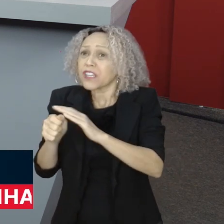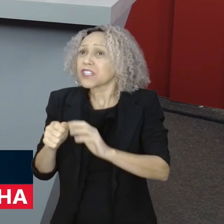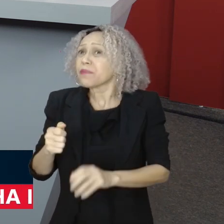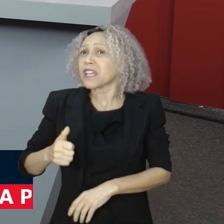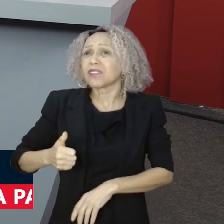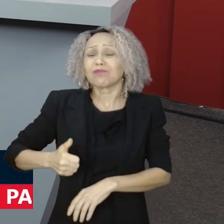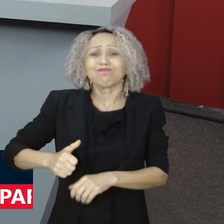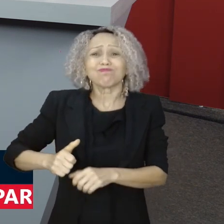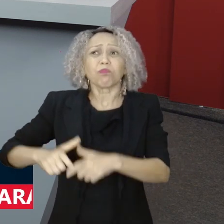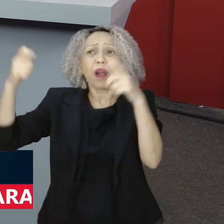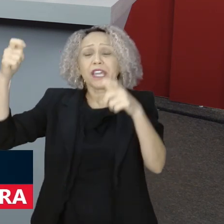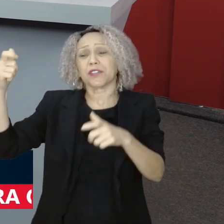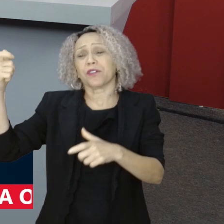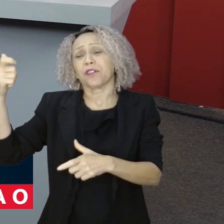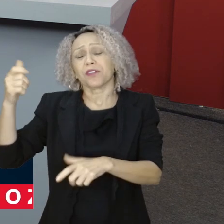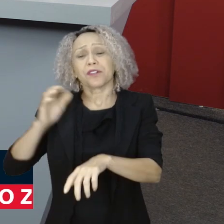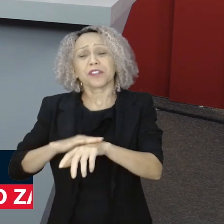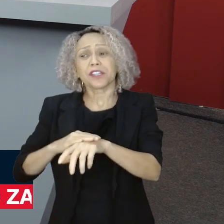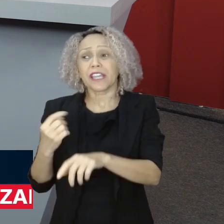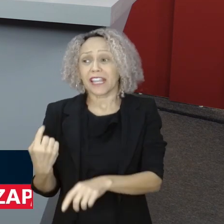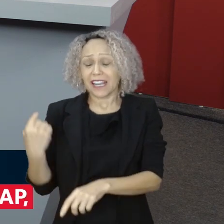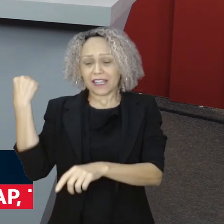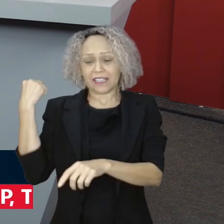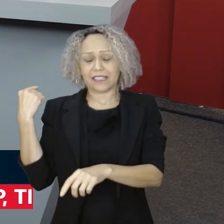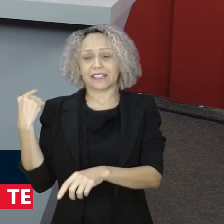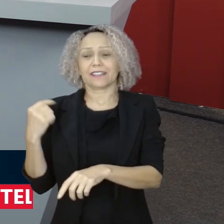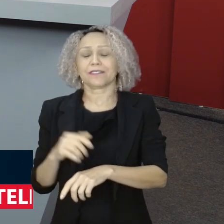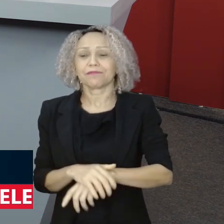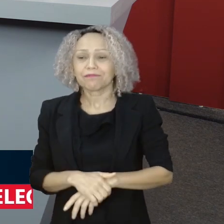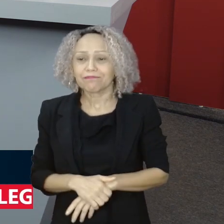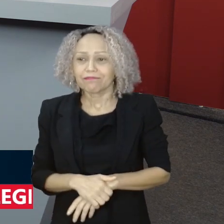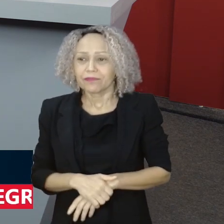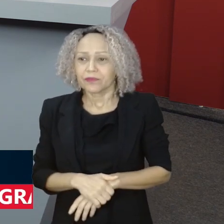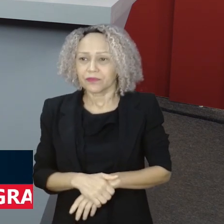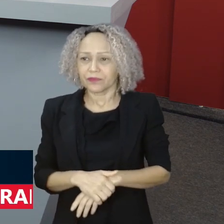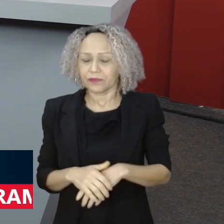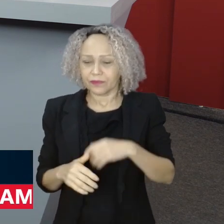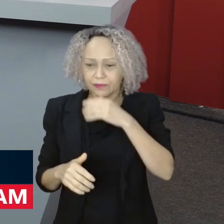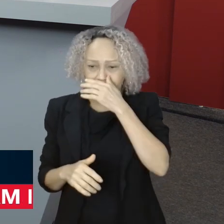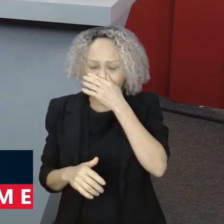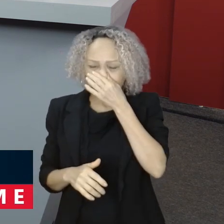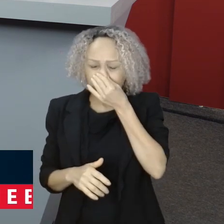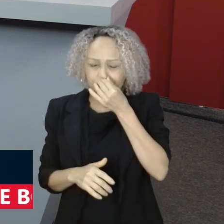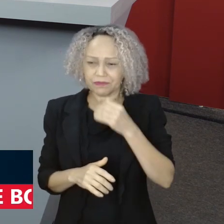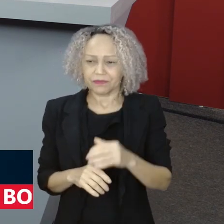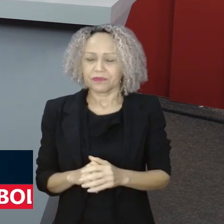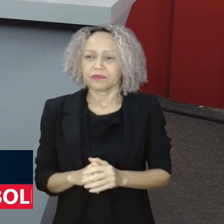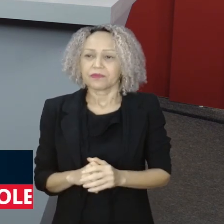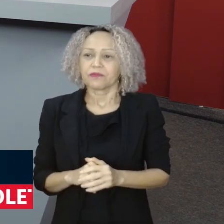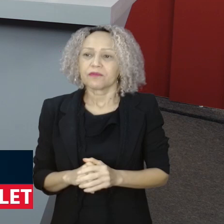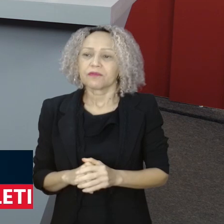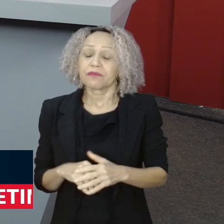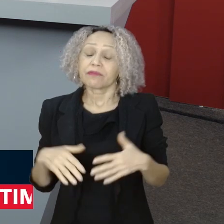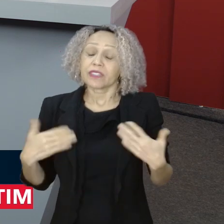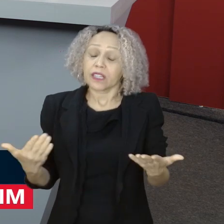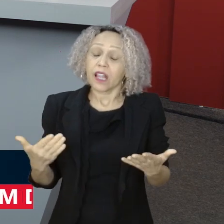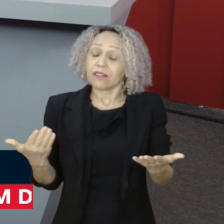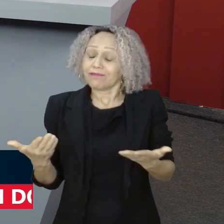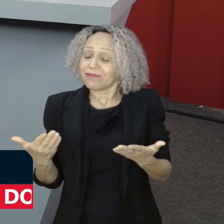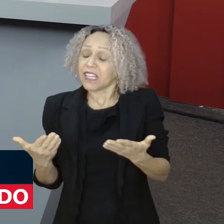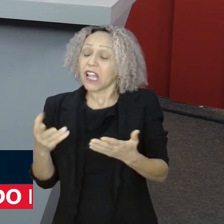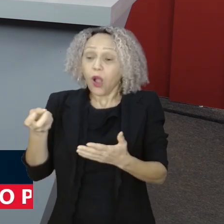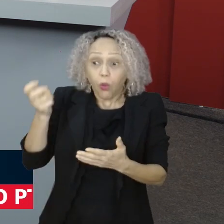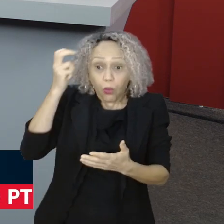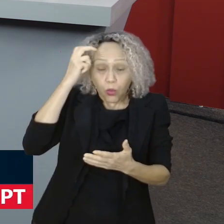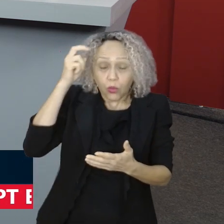vetor de desenvolvimento econômico e social, como você falou, você citou aí números que comprovam que faz a máquina da economia girar também,